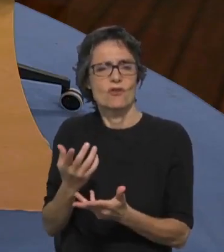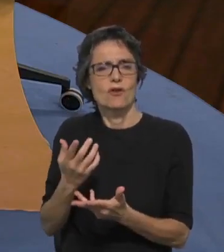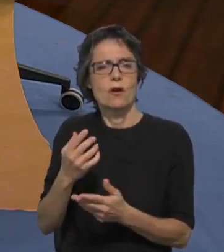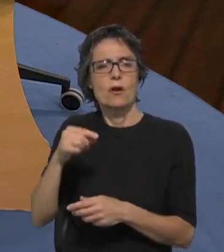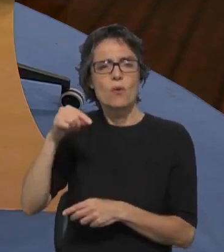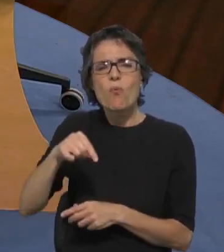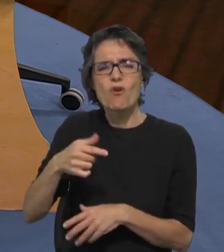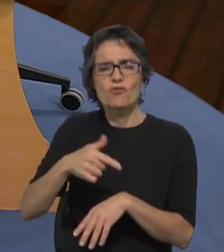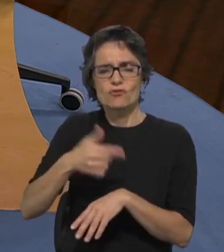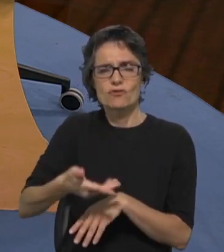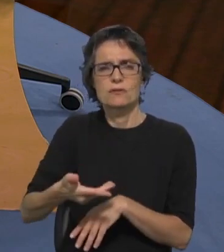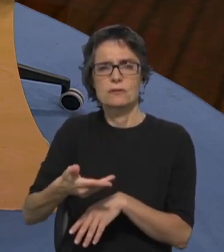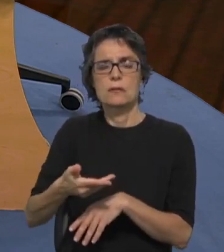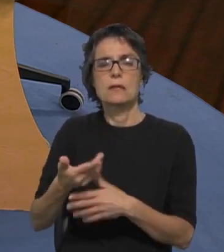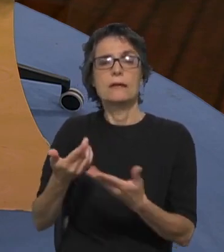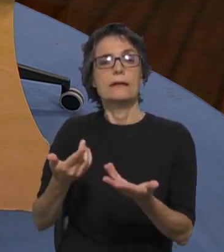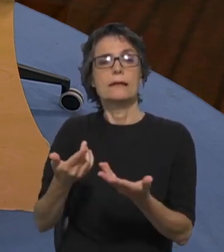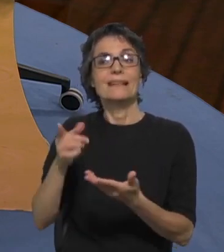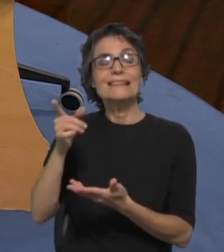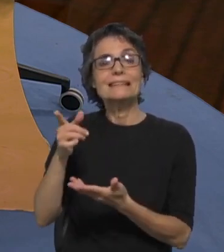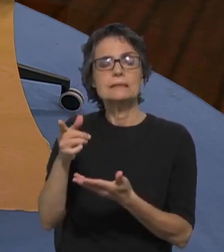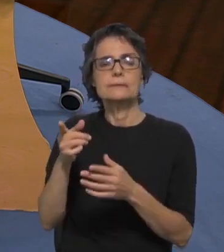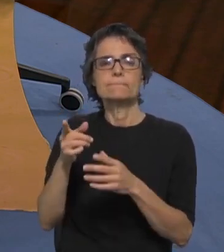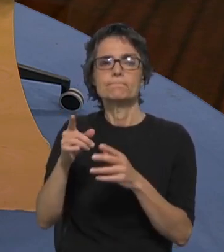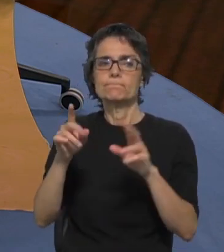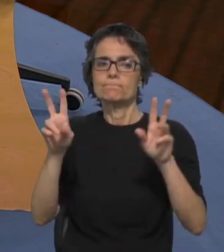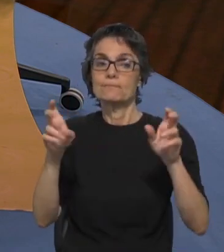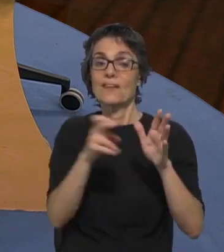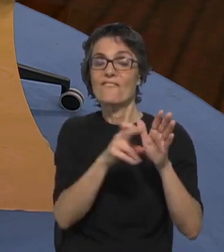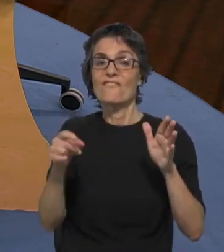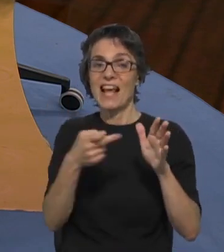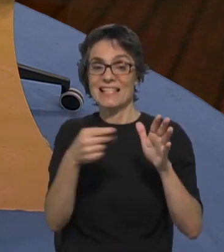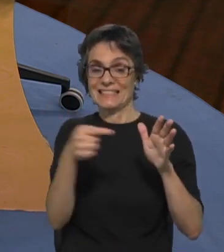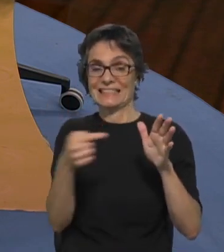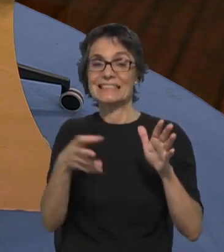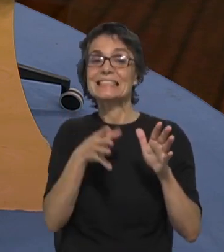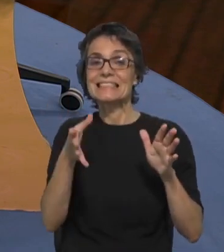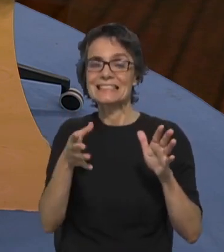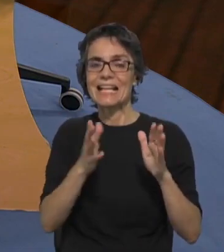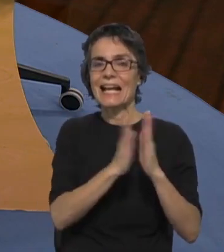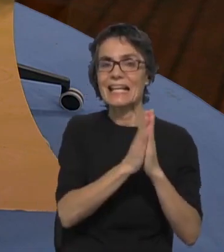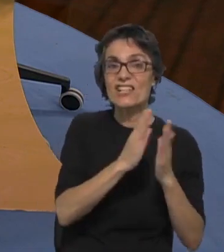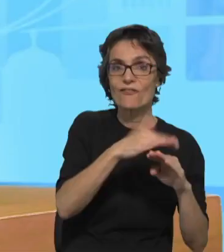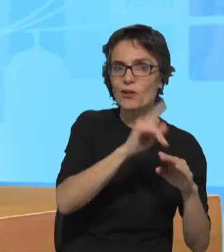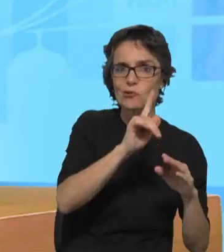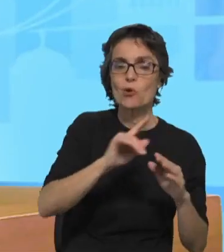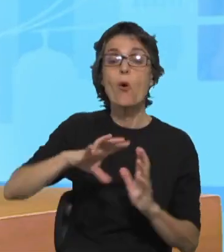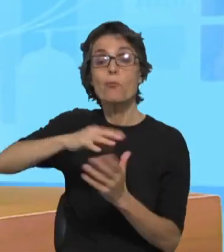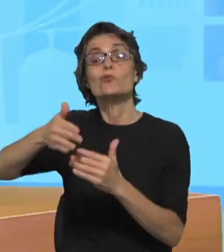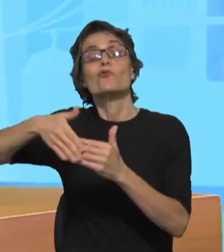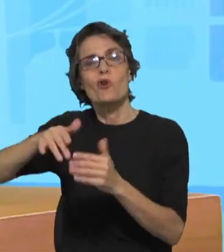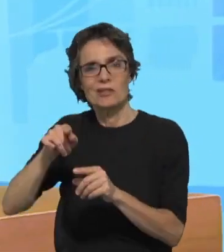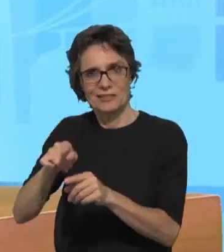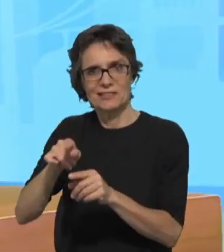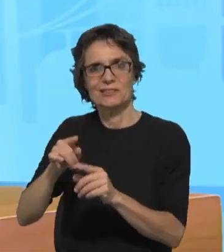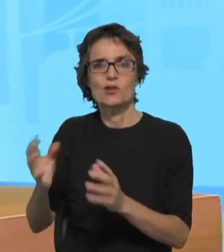contemporânea, como que dá a volta a essa frase e diz agora: fora do mundo não há salvação.